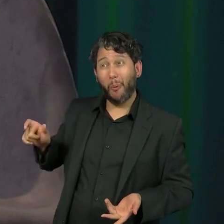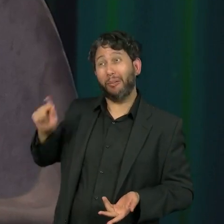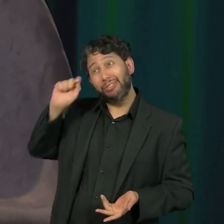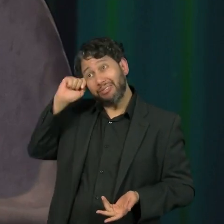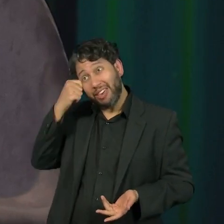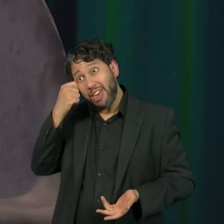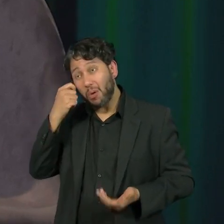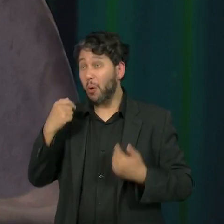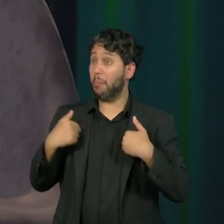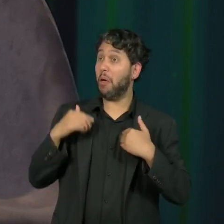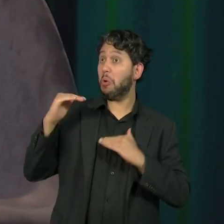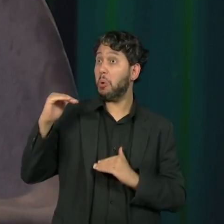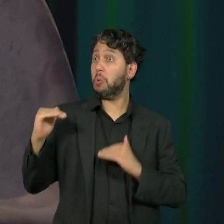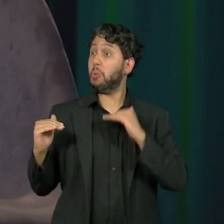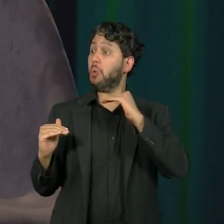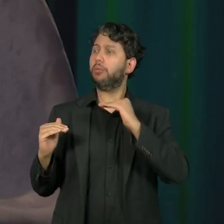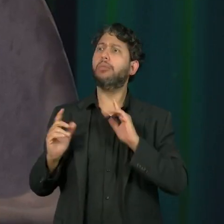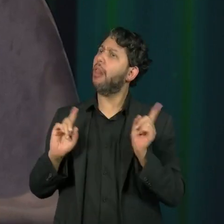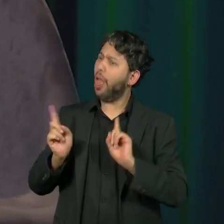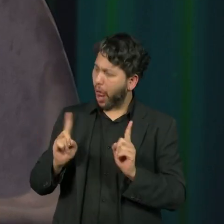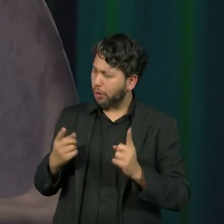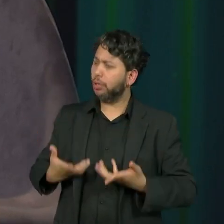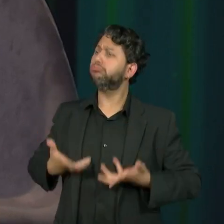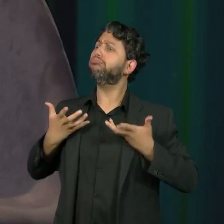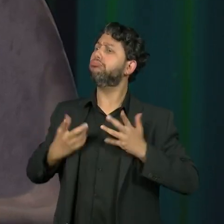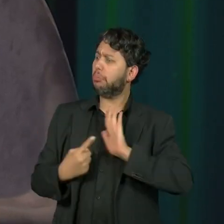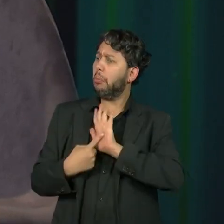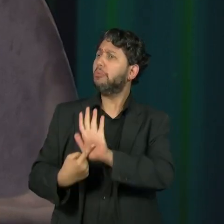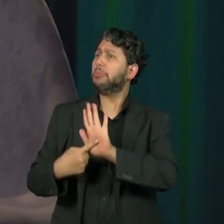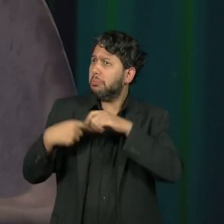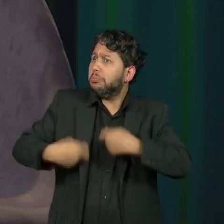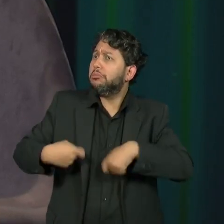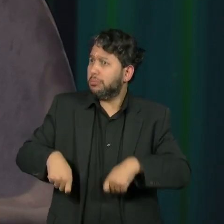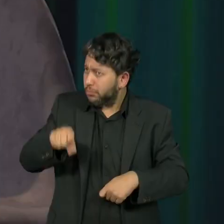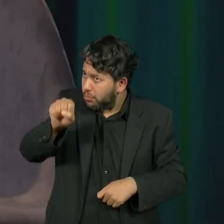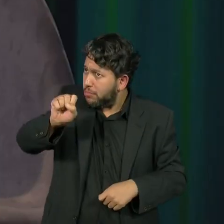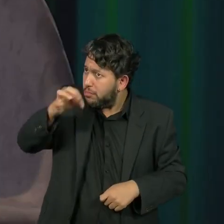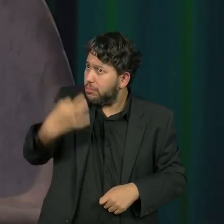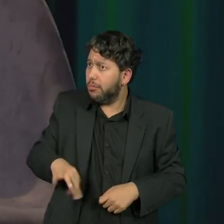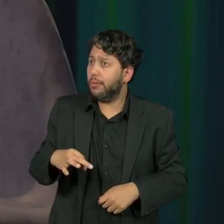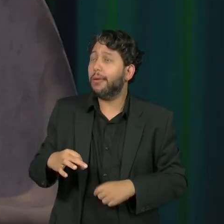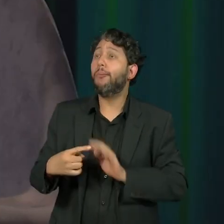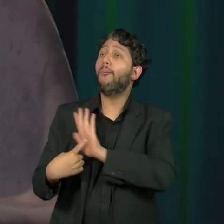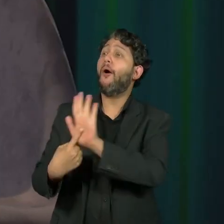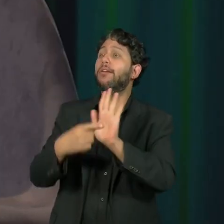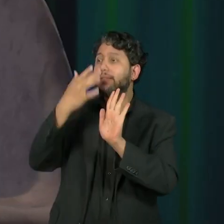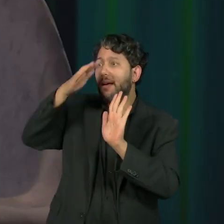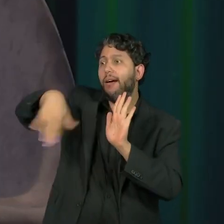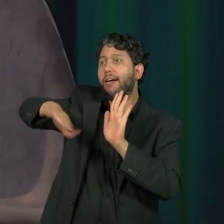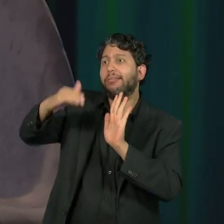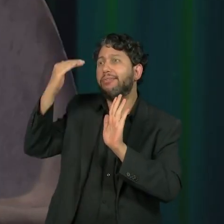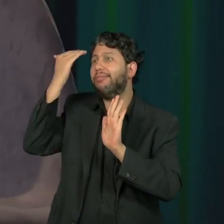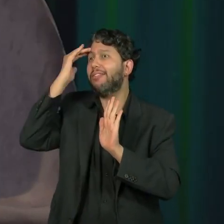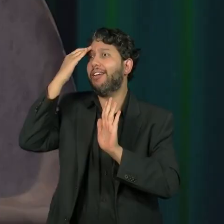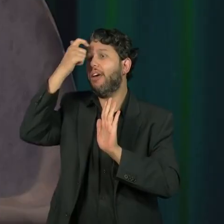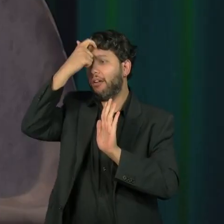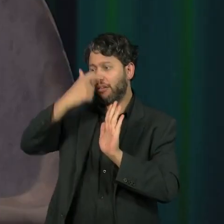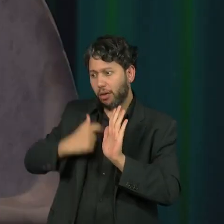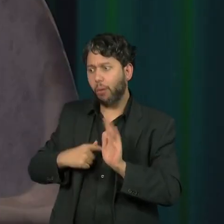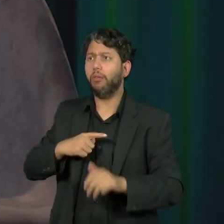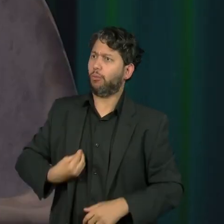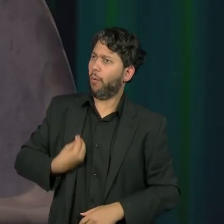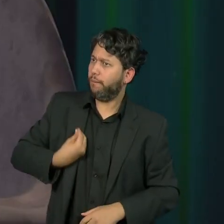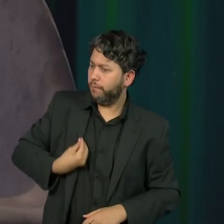negra, mas a gente precisa mostrar, a gente precisa fazer com que as pessoas entendam que a gente existe, que a